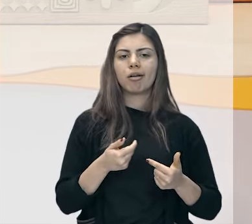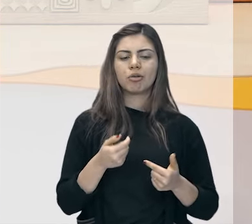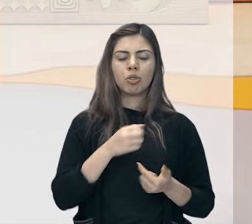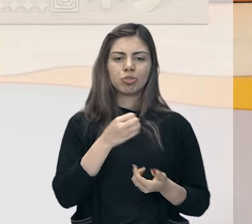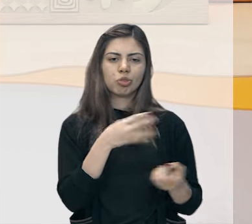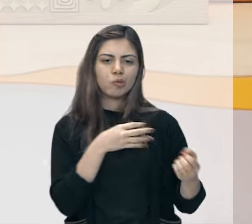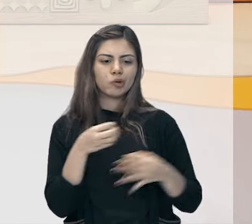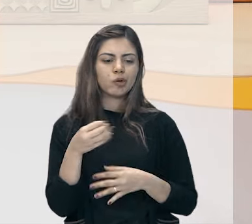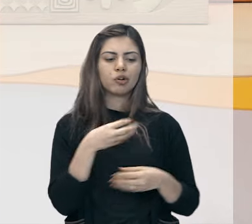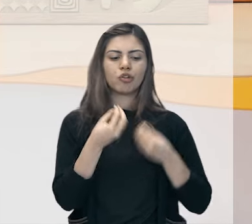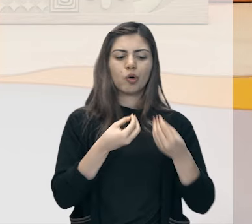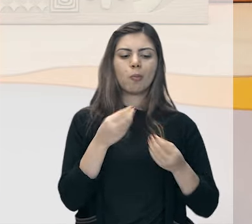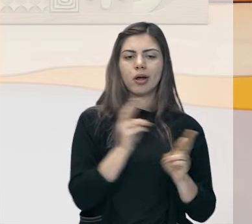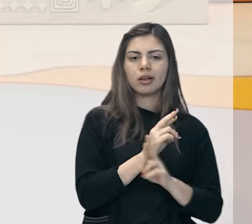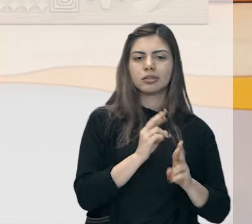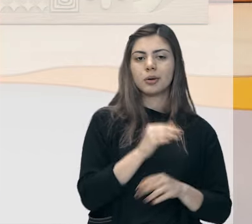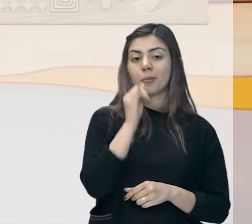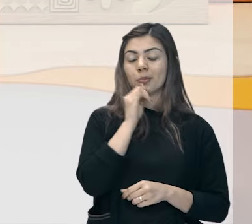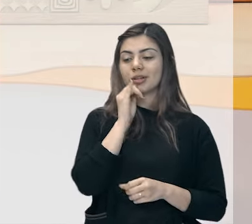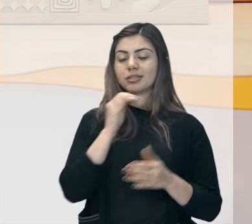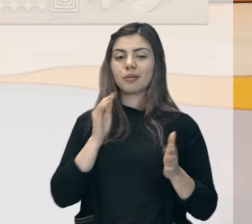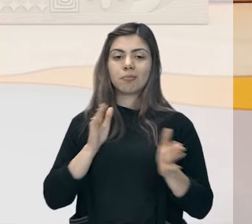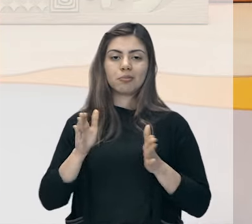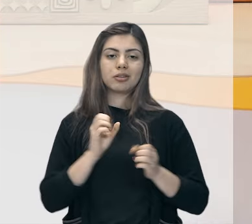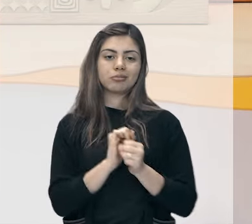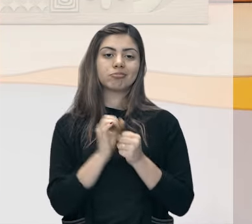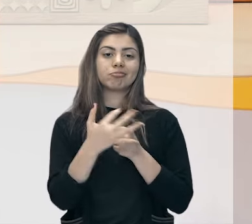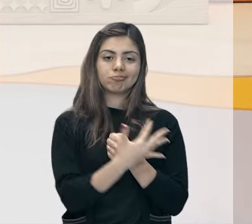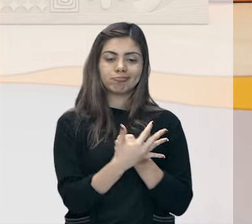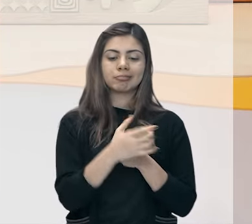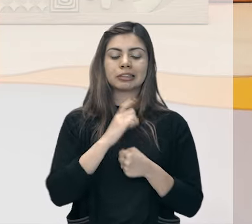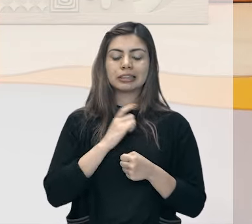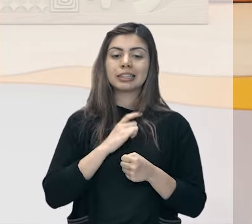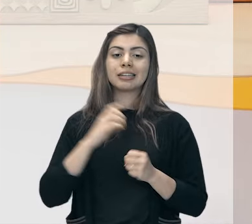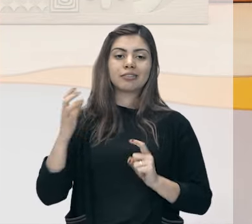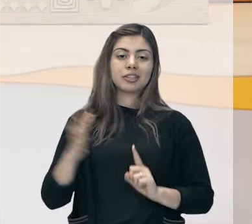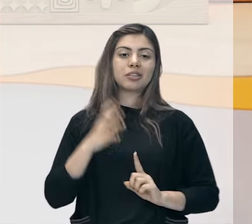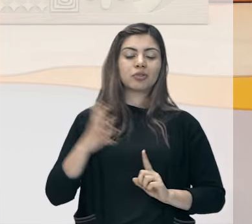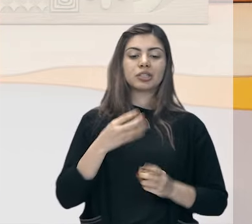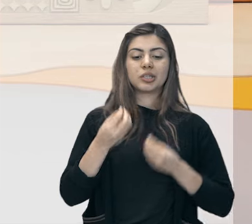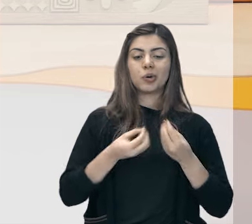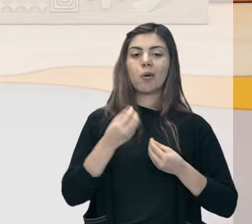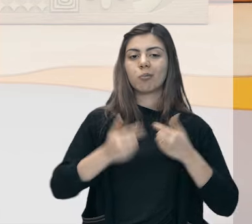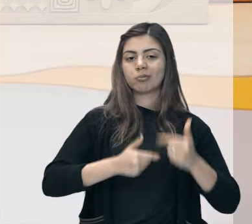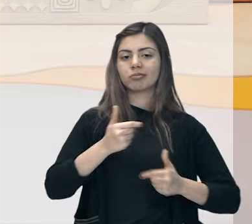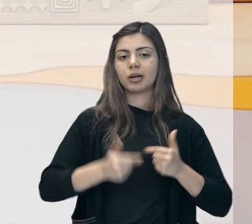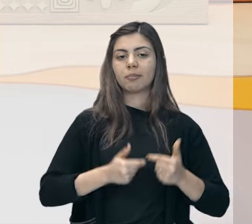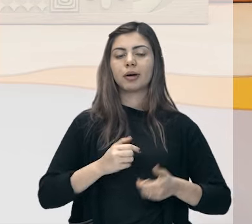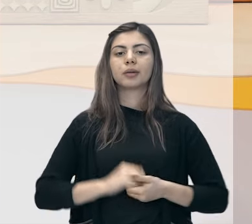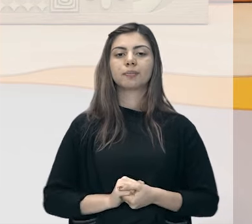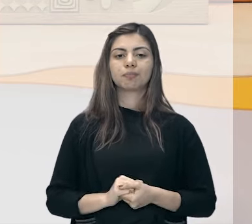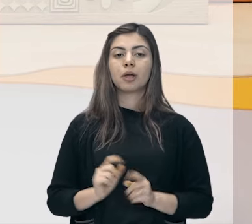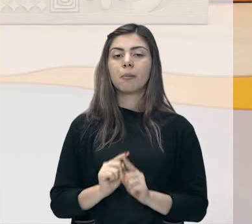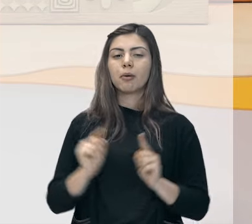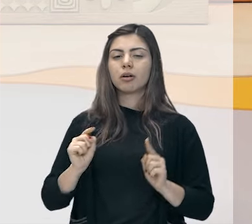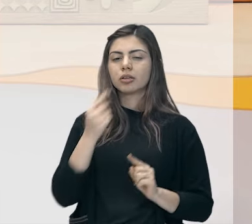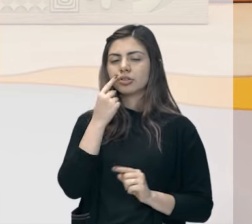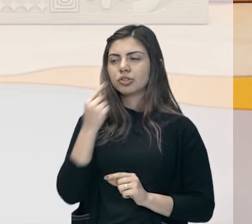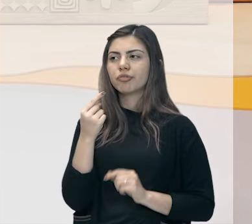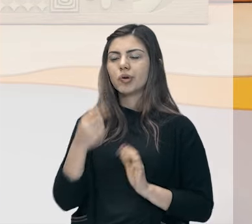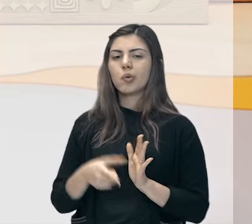devido a, por exemplo, a pandemia que veio e teve aí um grande impacto, uma alteração nas relações de trabalho. Mas a gente vai ver que um pouco antes